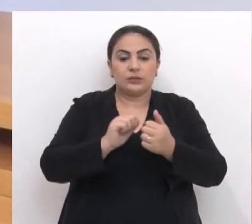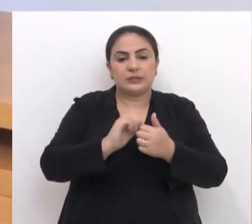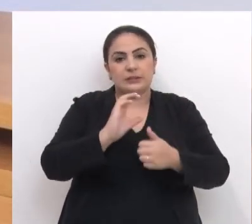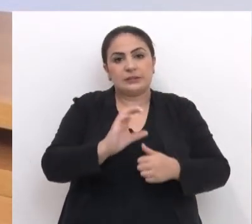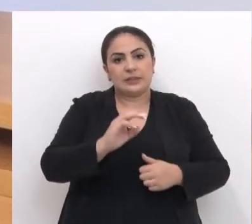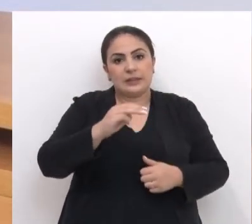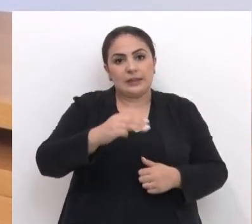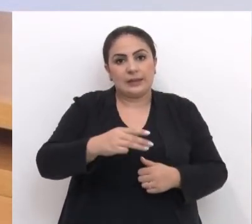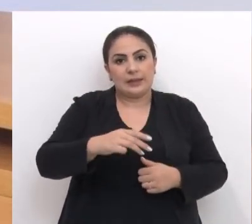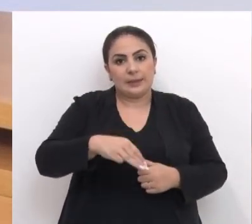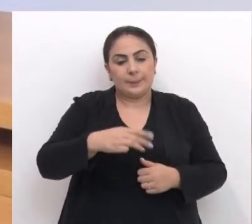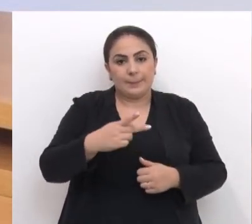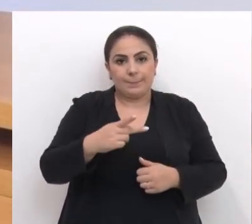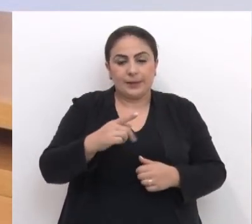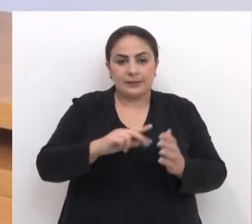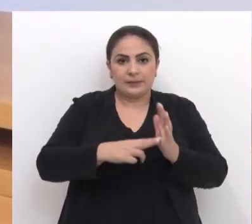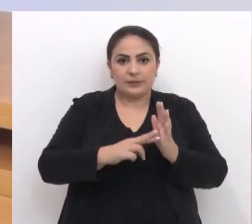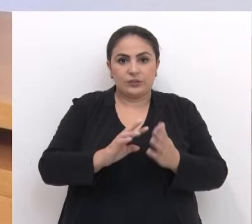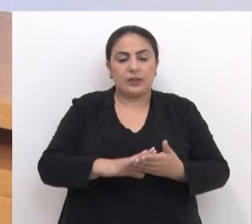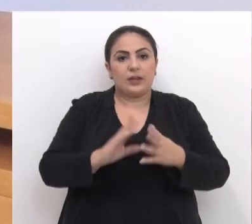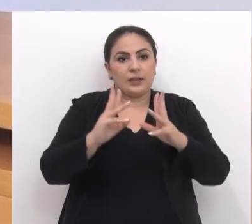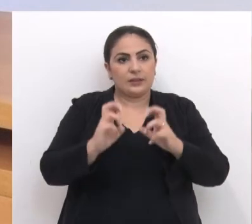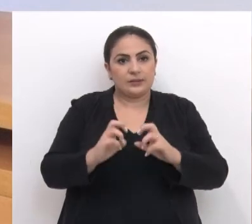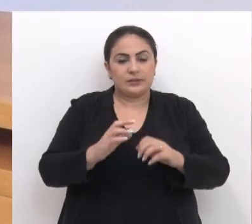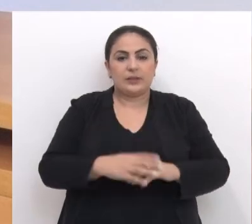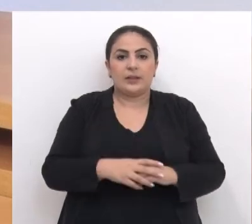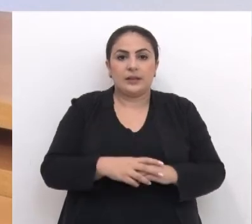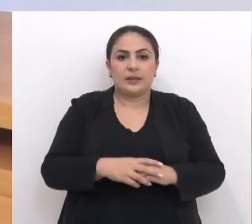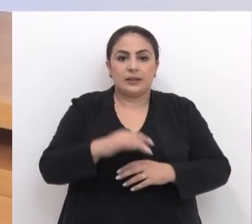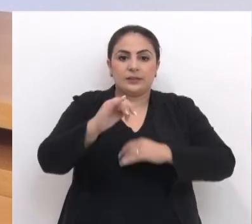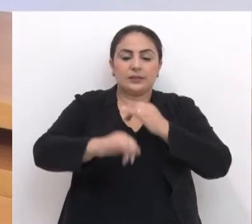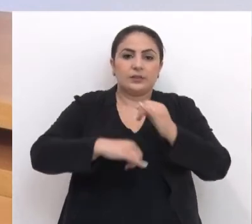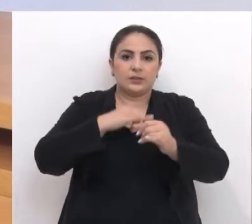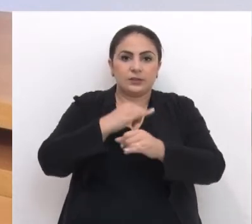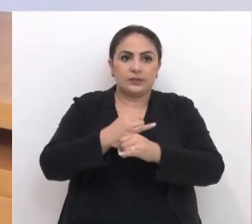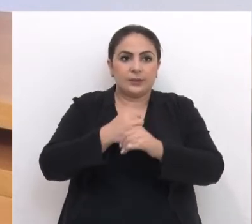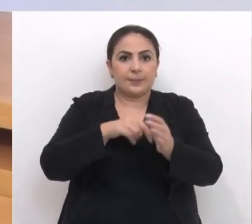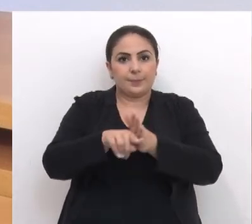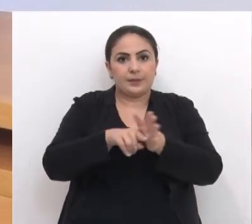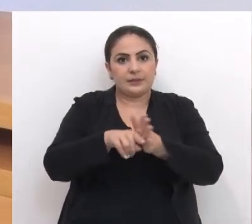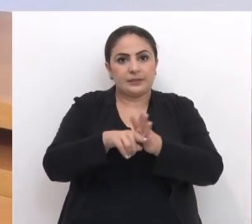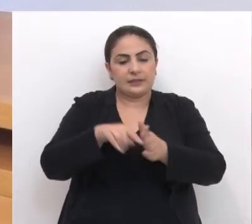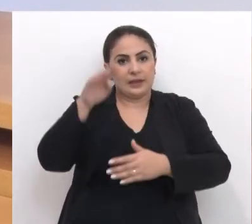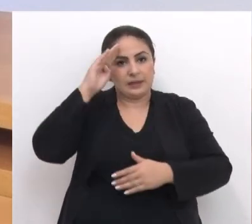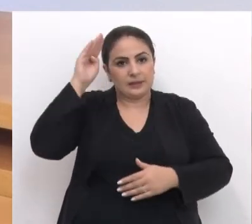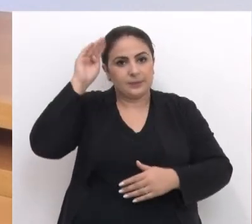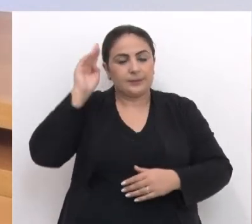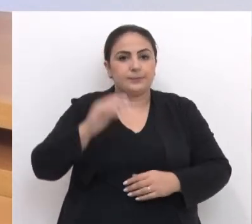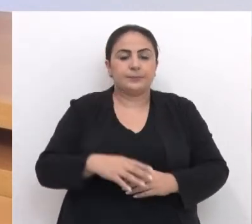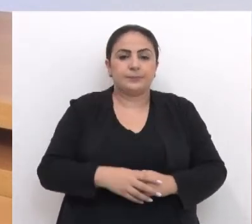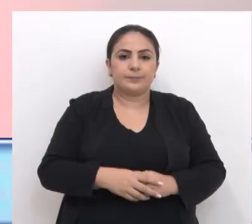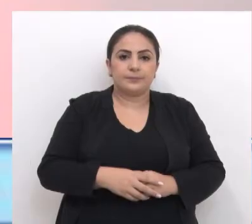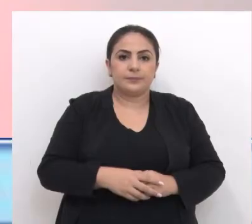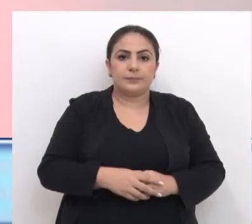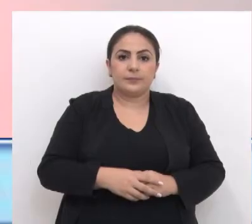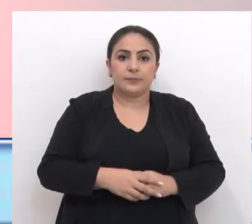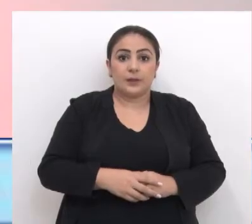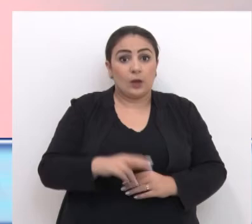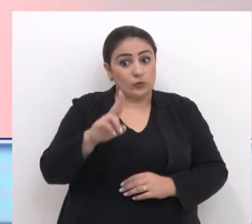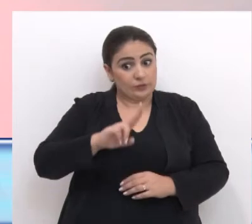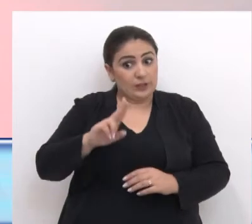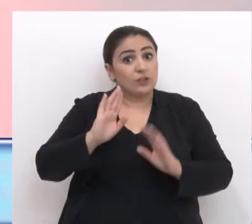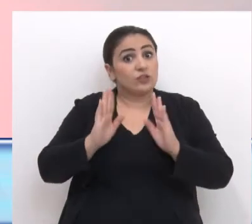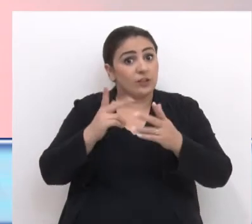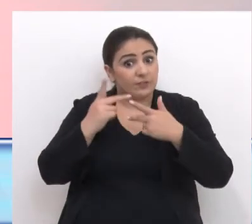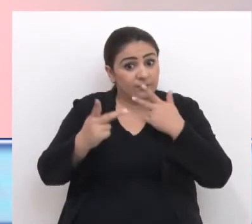parceria com o CMP Sindicato. Em pauta, a internacionalização da pesquisa acadêmica. A universidade,